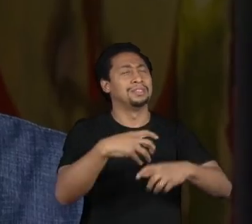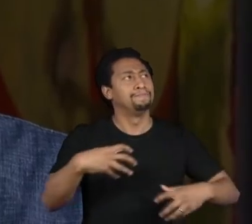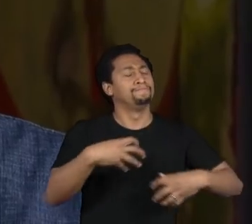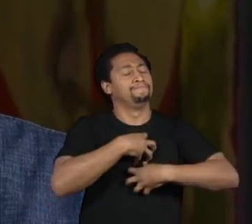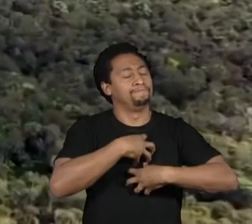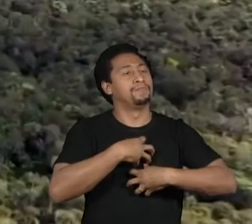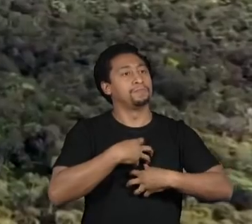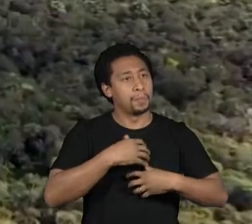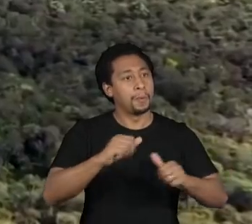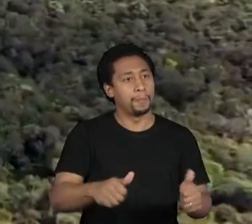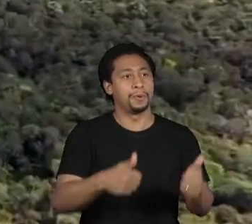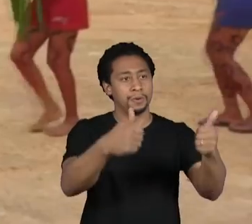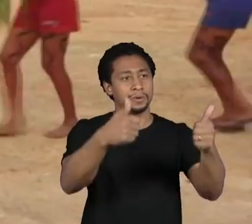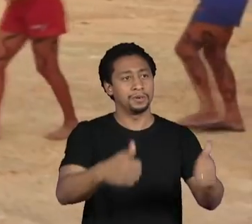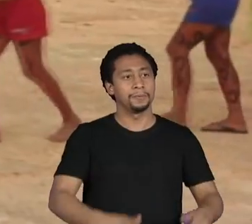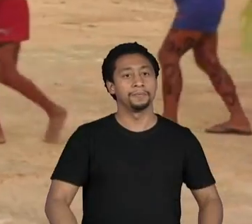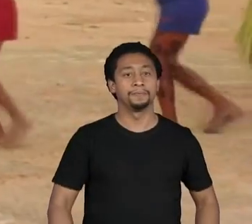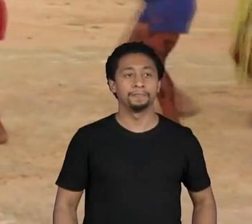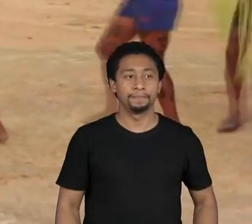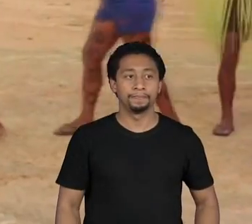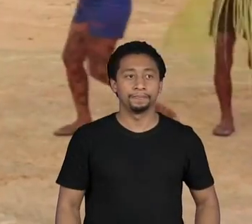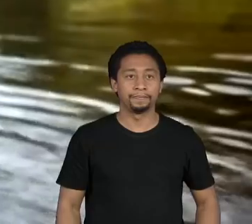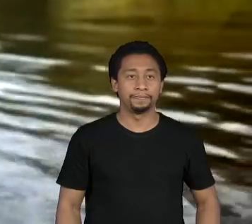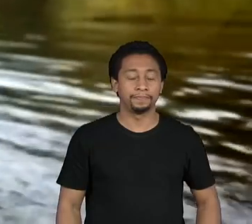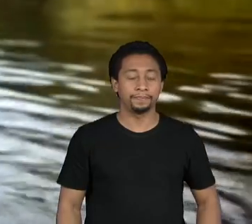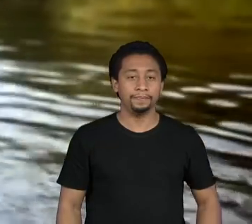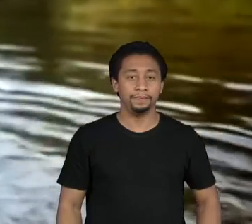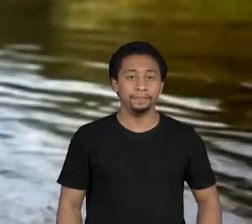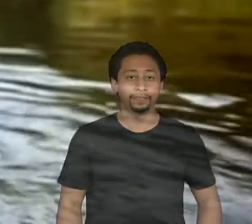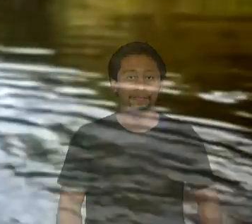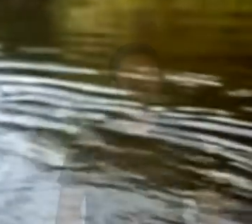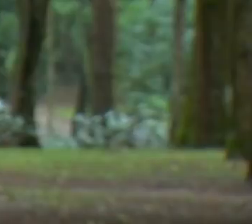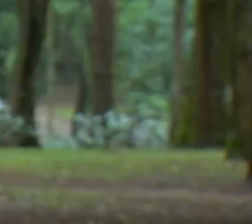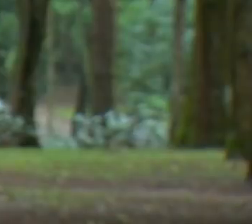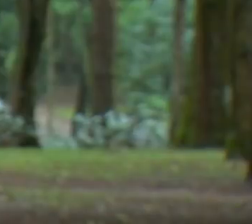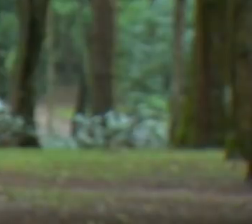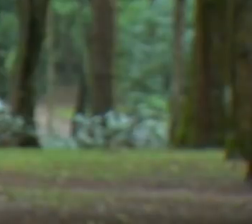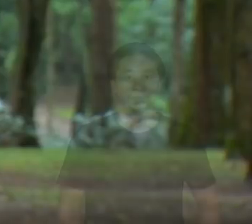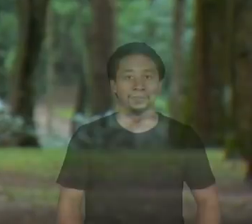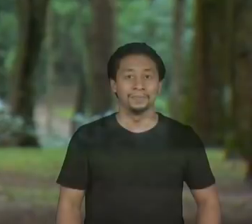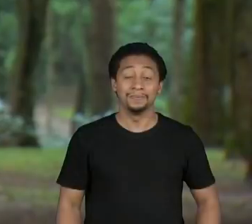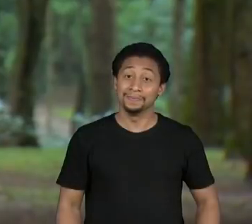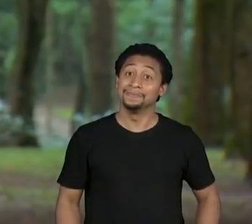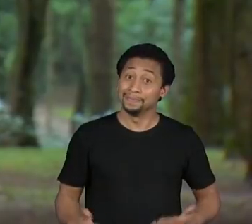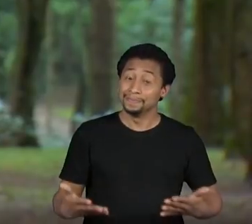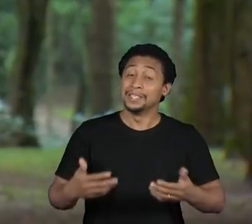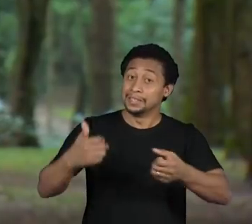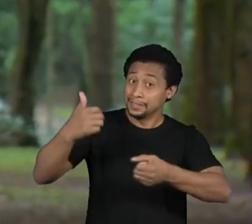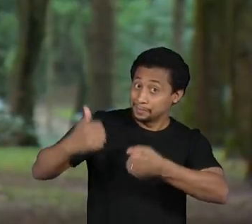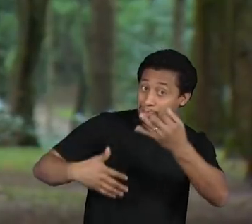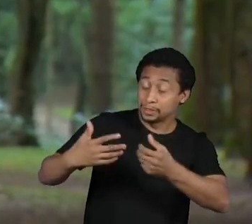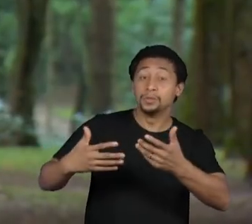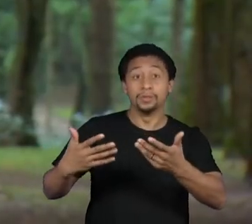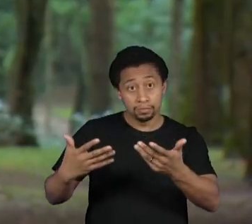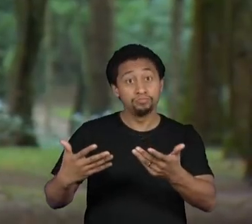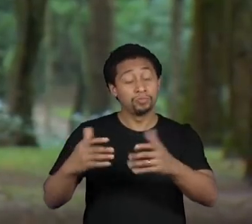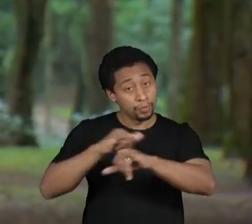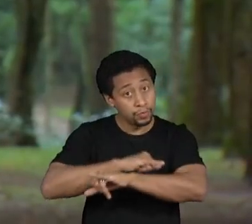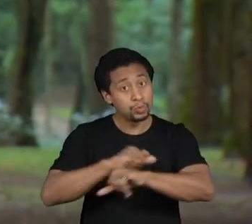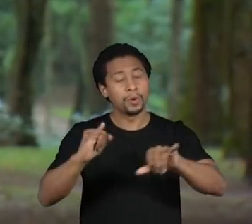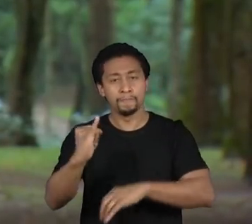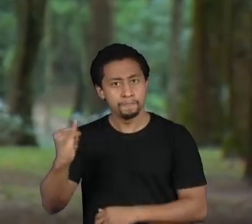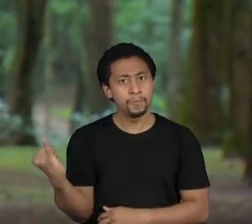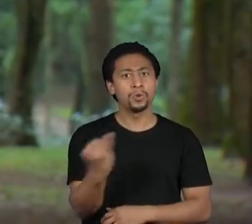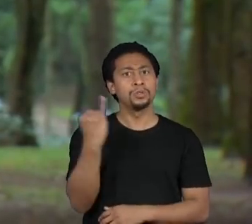de vocês. E com essa mensagem importante do